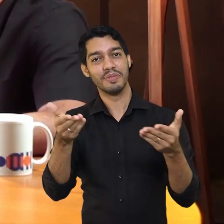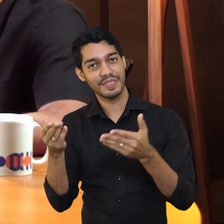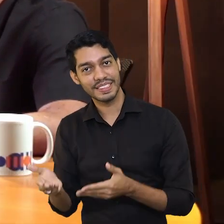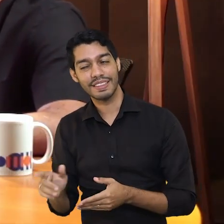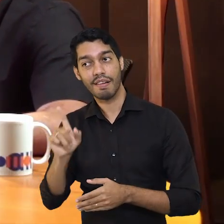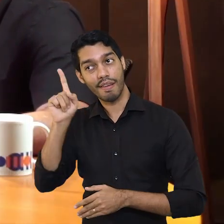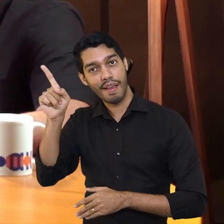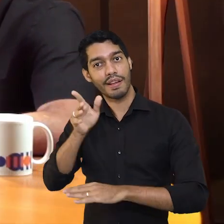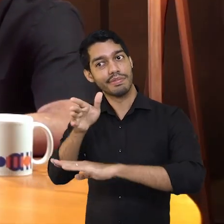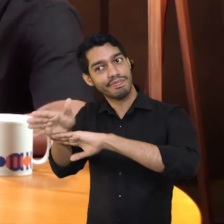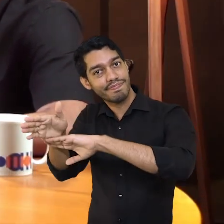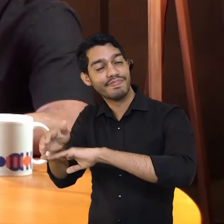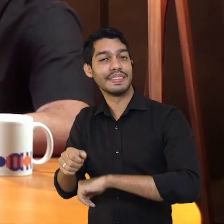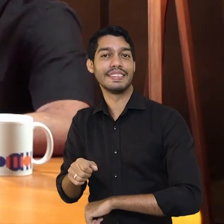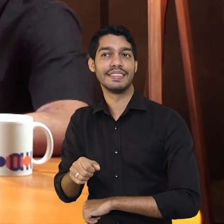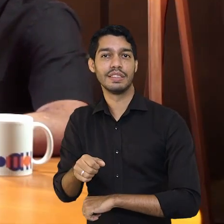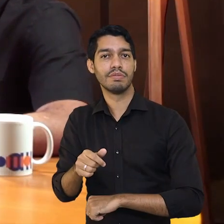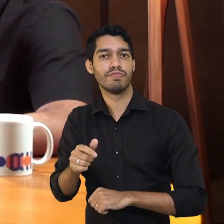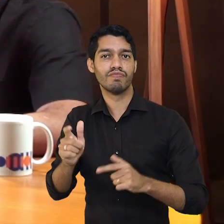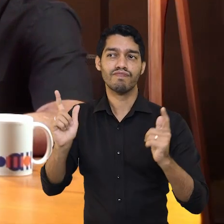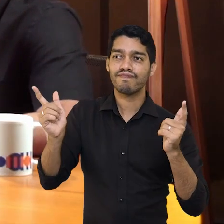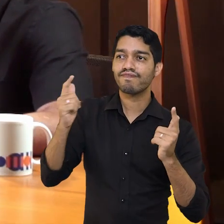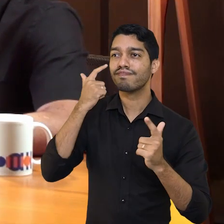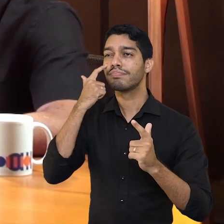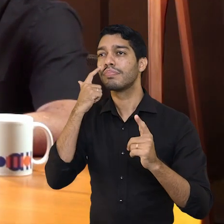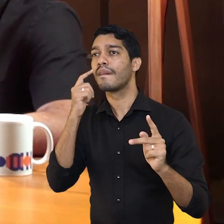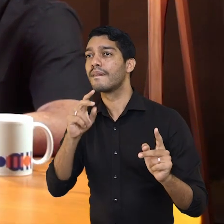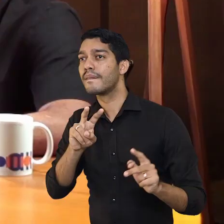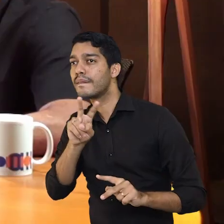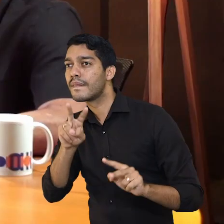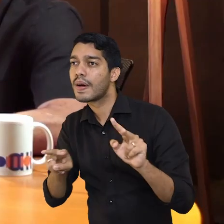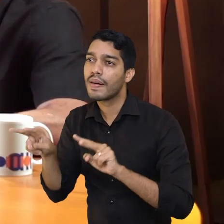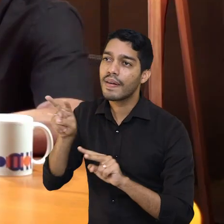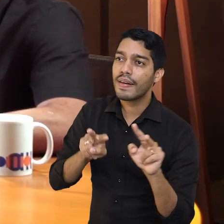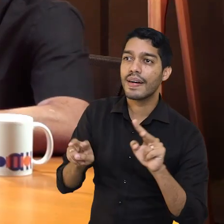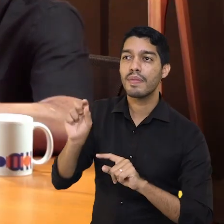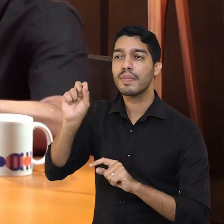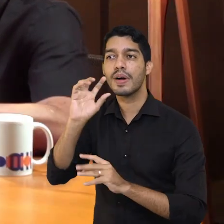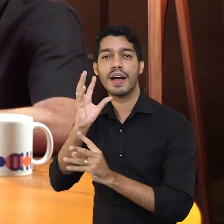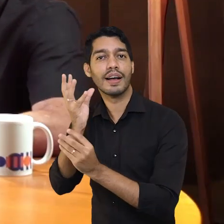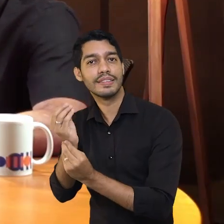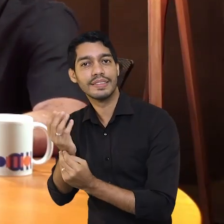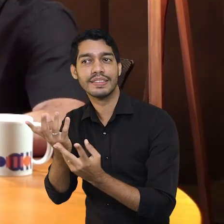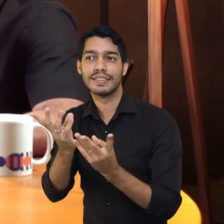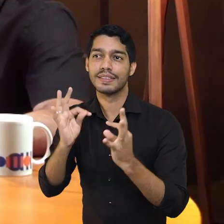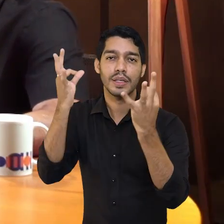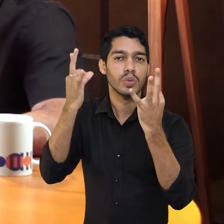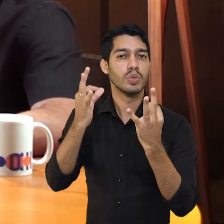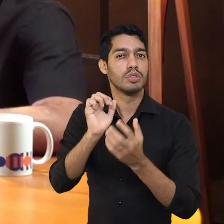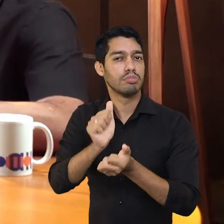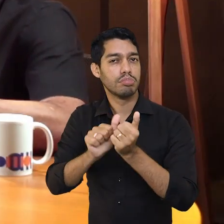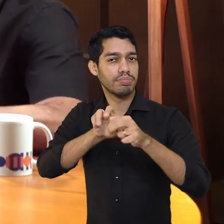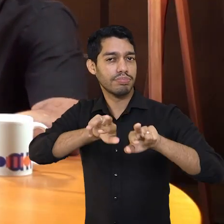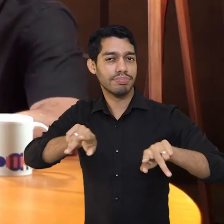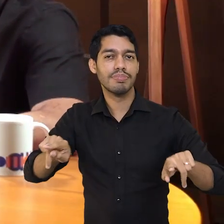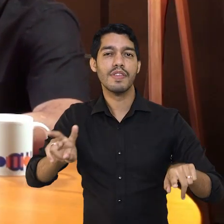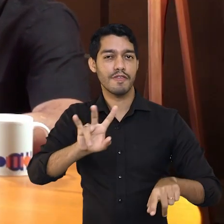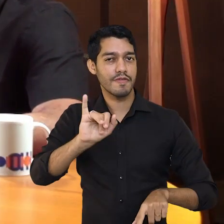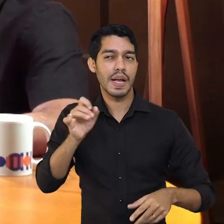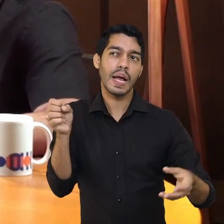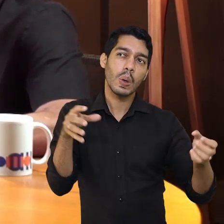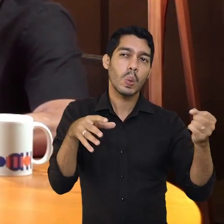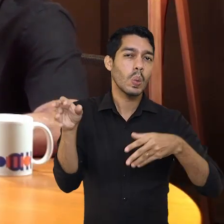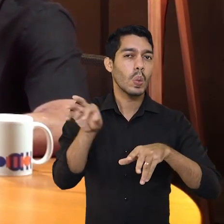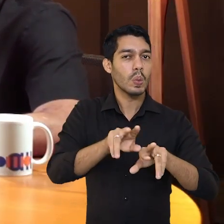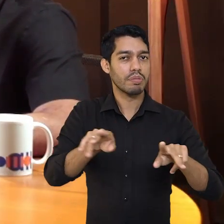Muito obrigada. Aparecer lá e curtir tudo que a gente está montando de arte, tecnologia, esporte.